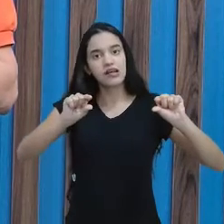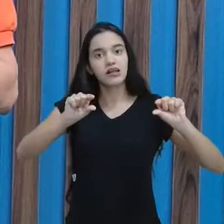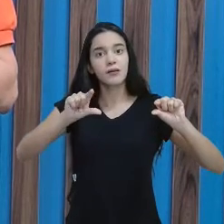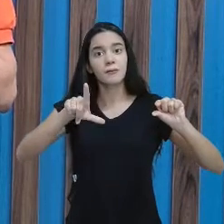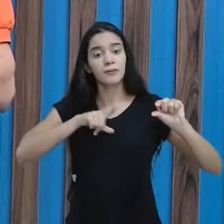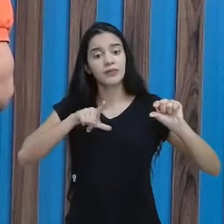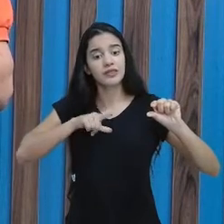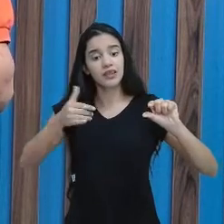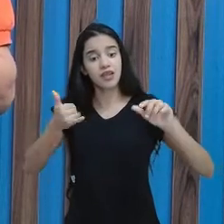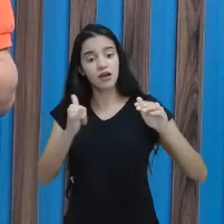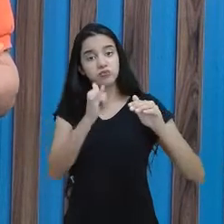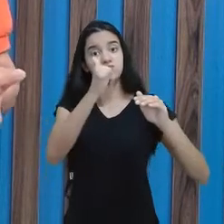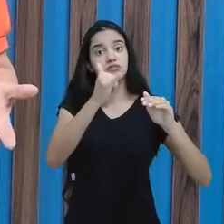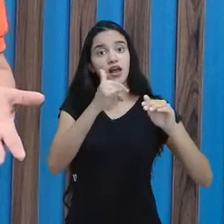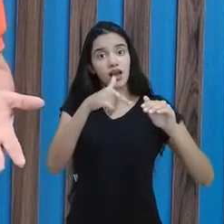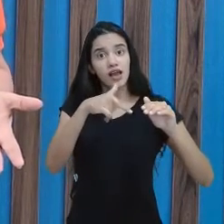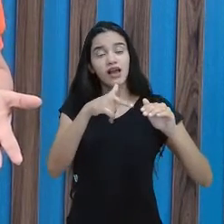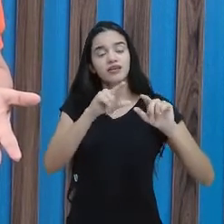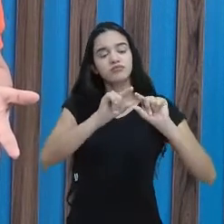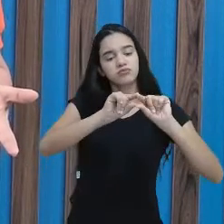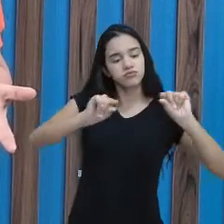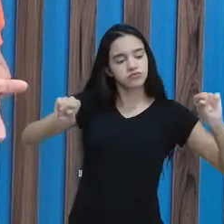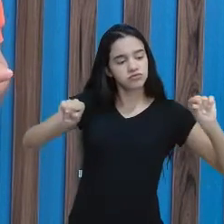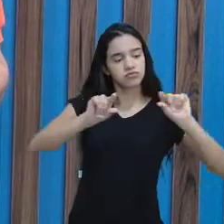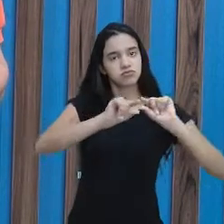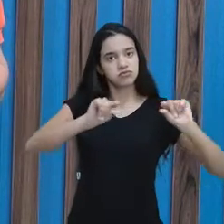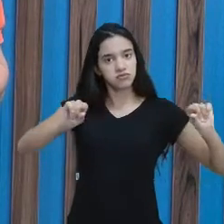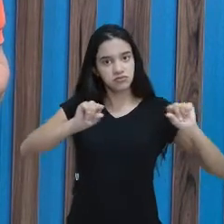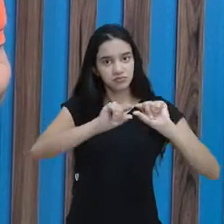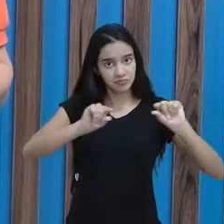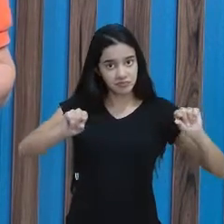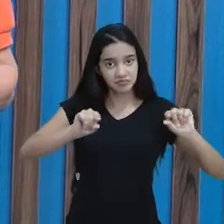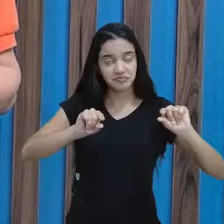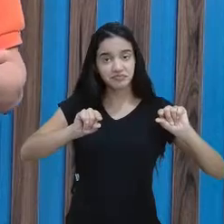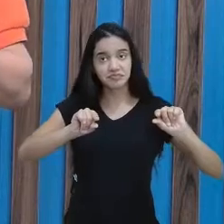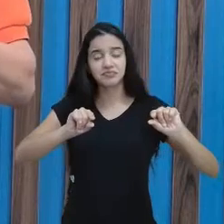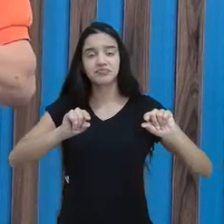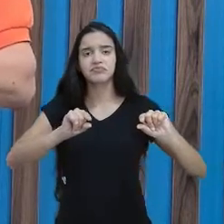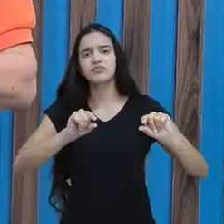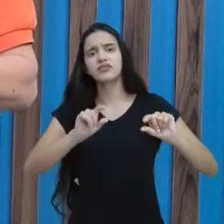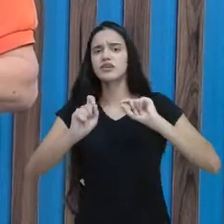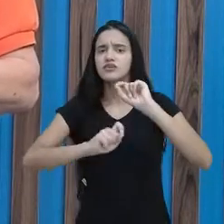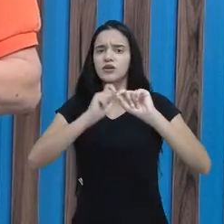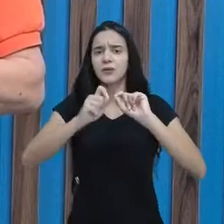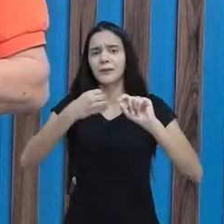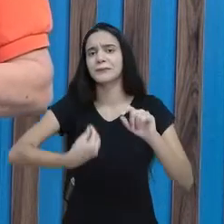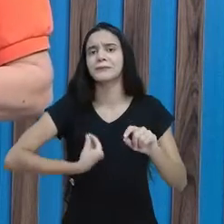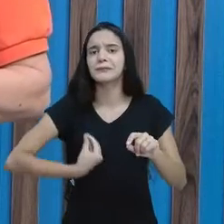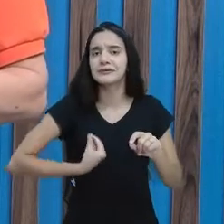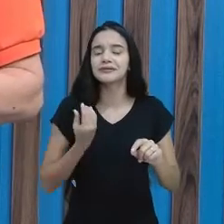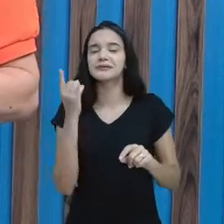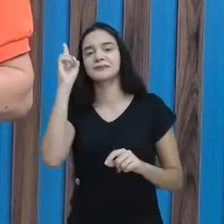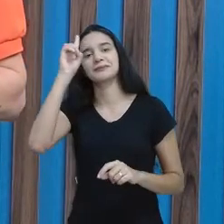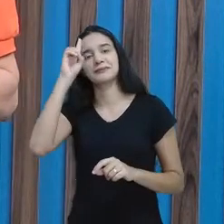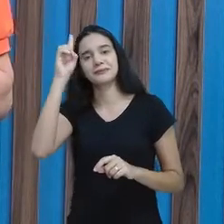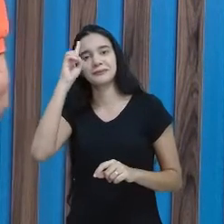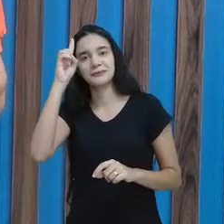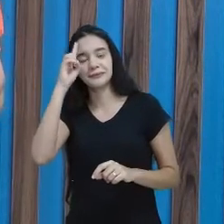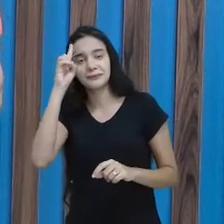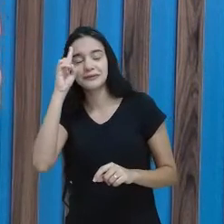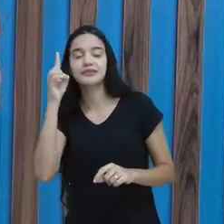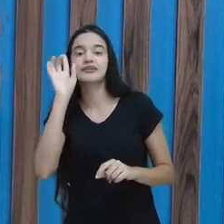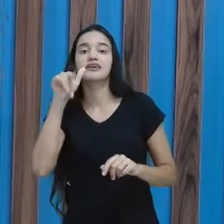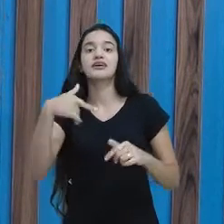a eletricidade nos circuitos elétricos. E esses circuitos elétricos, eles estão presentes no nosso dia a dia, nas